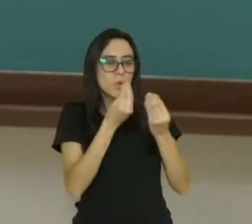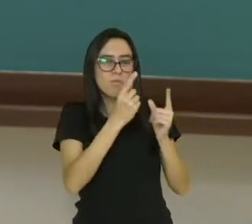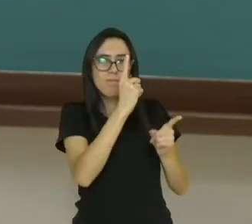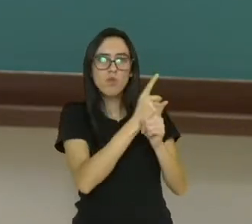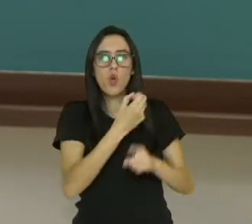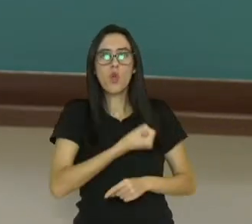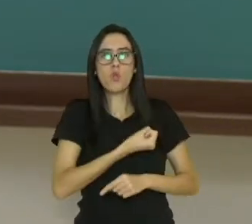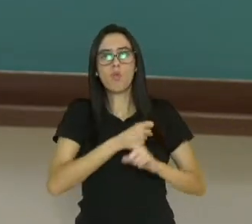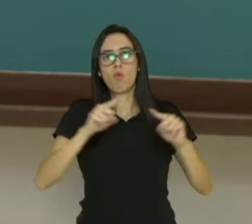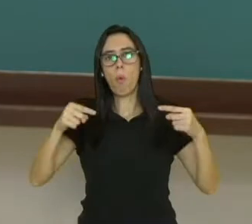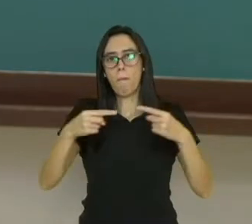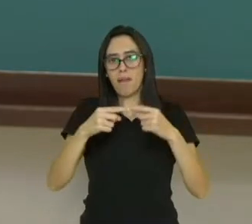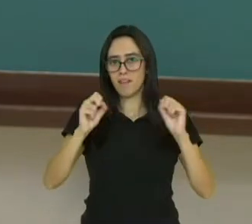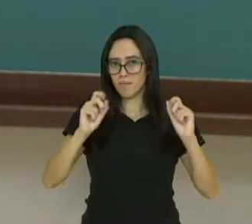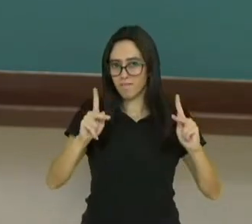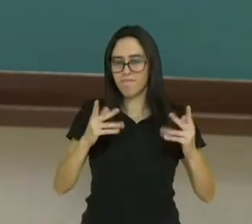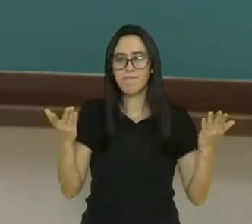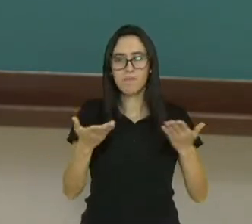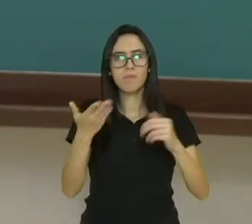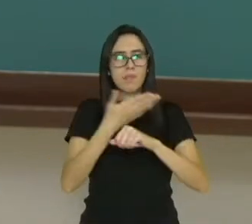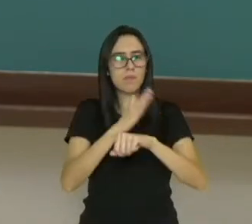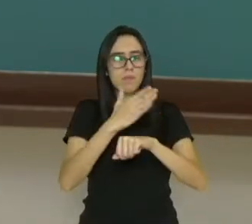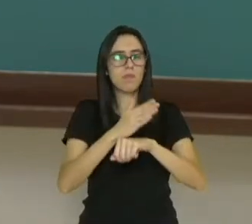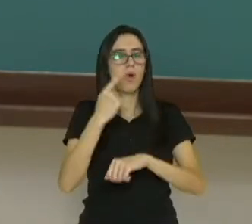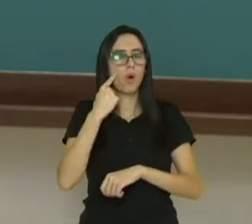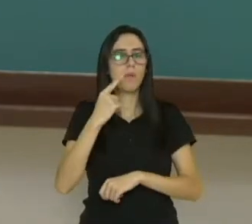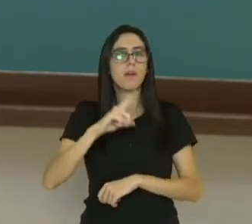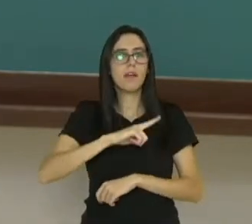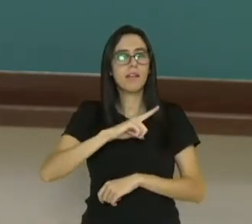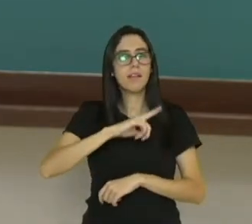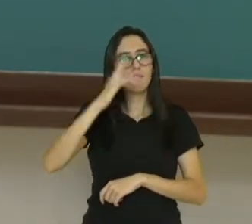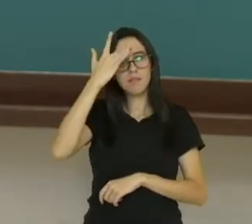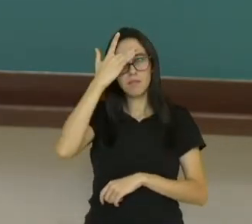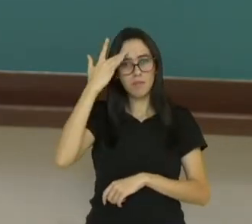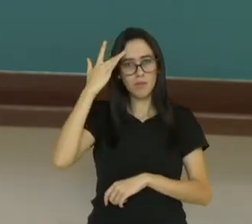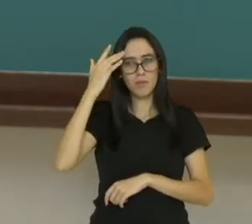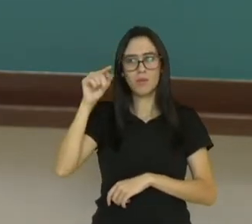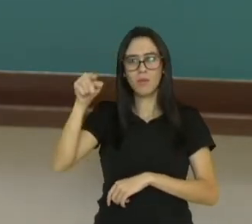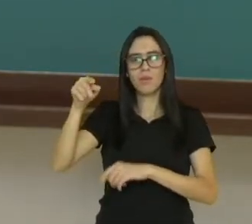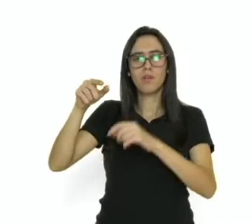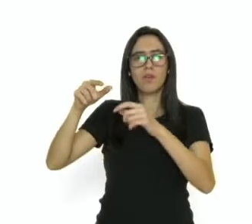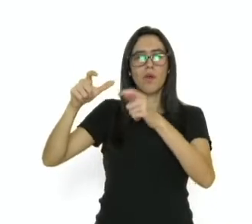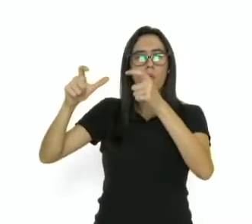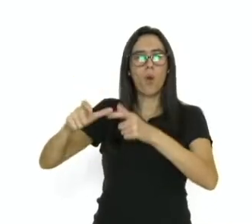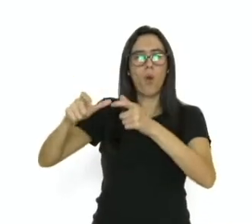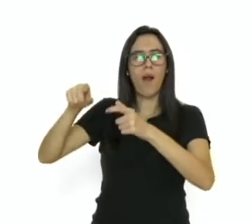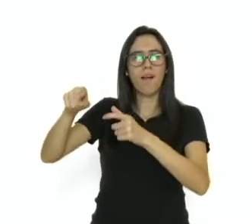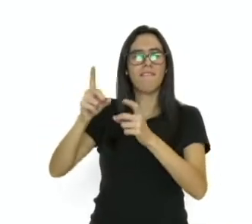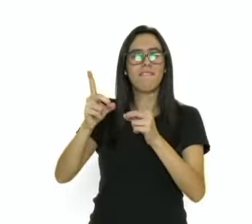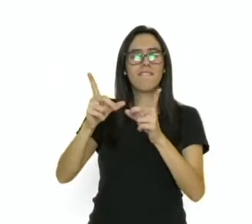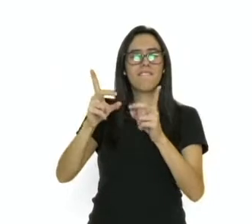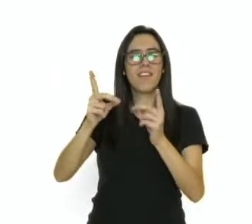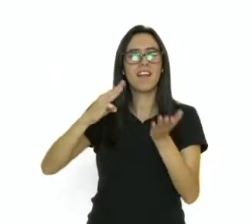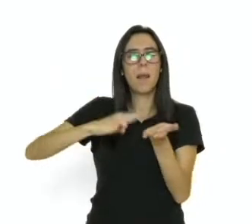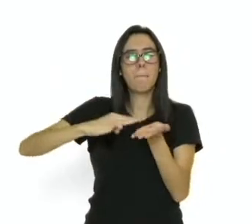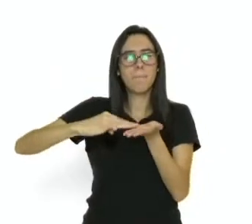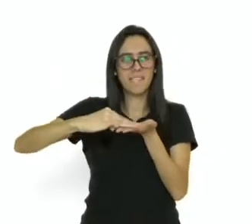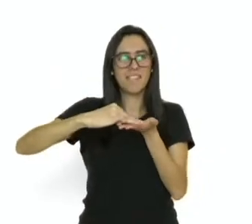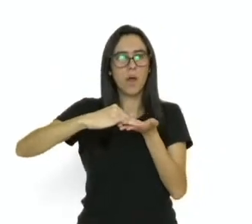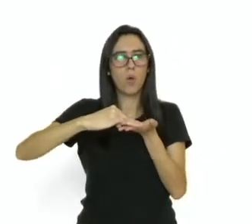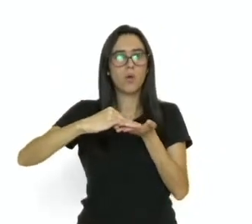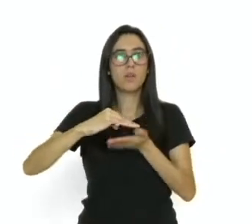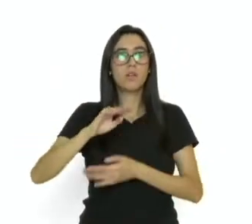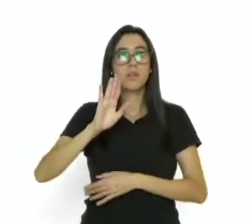para um praticando? Das pessoas que estavam na barraca de pastel, 4/5 eram homens. Se 1/2